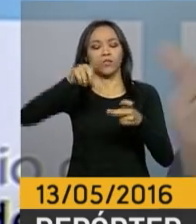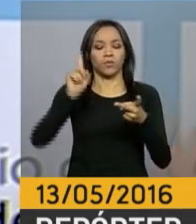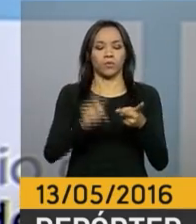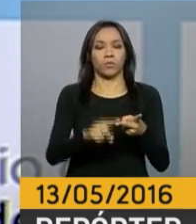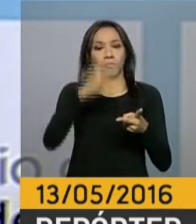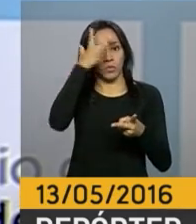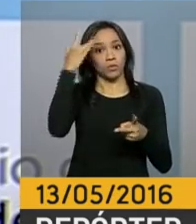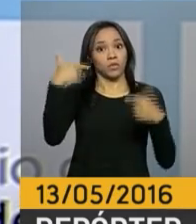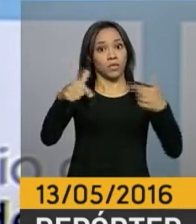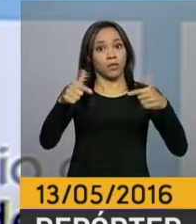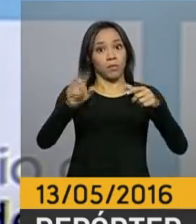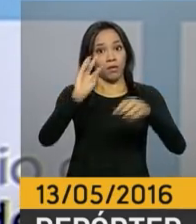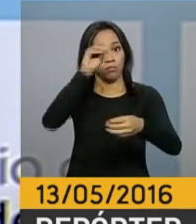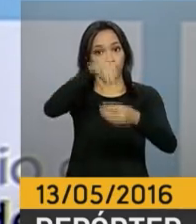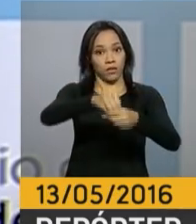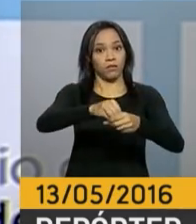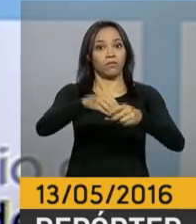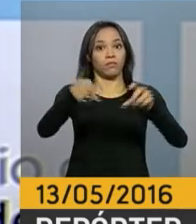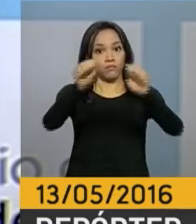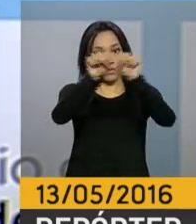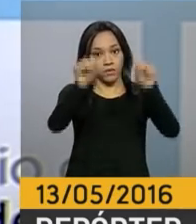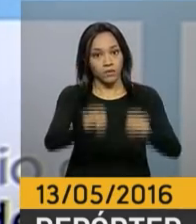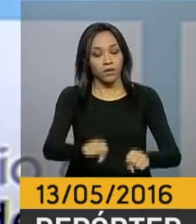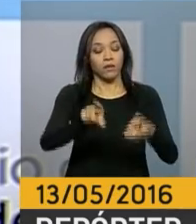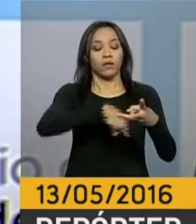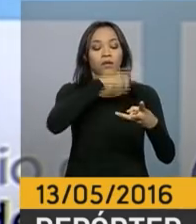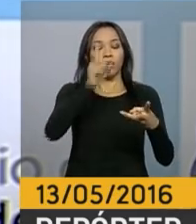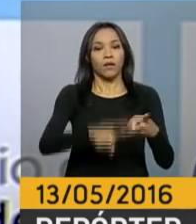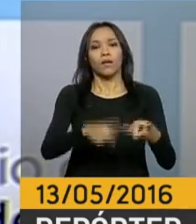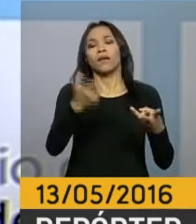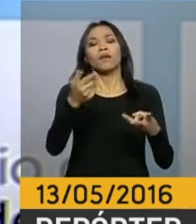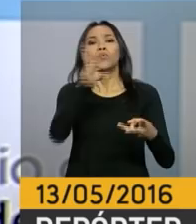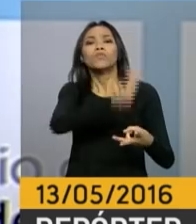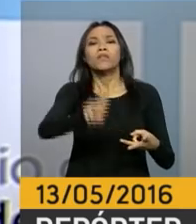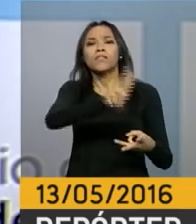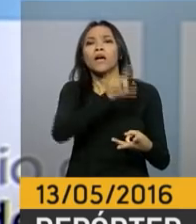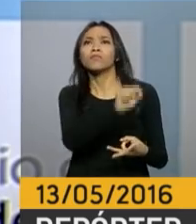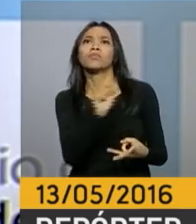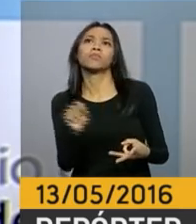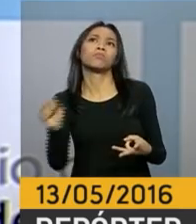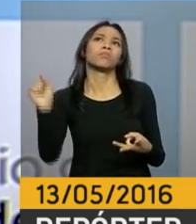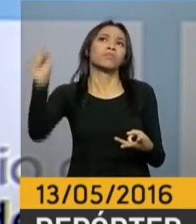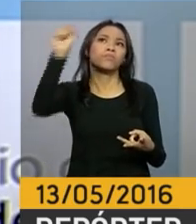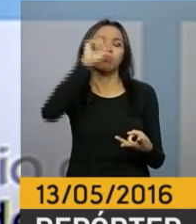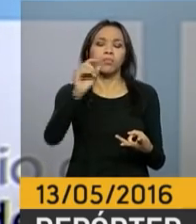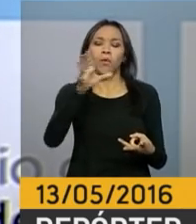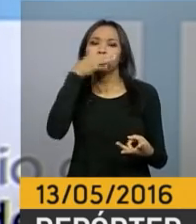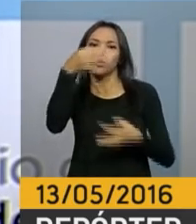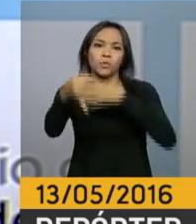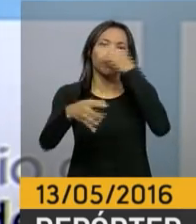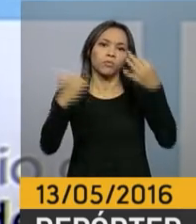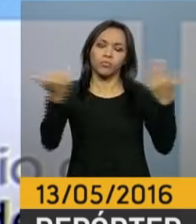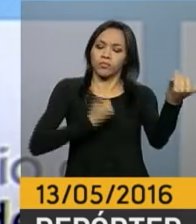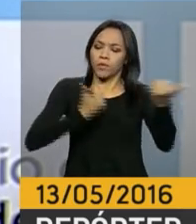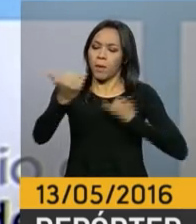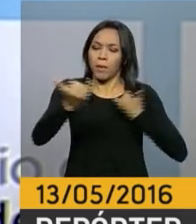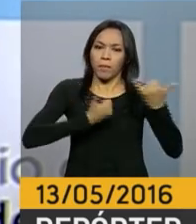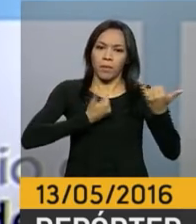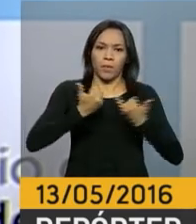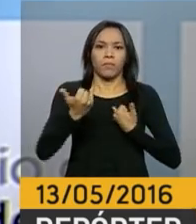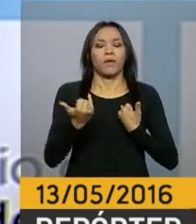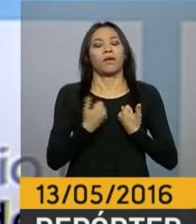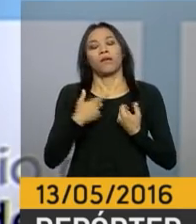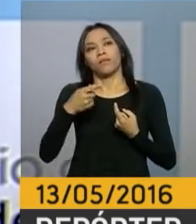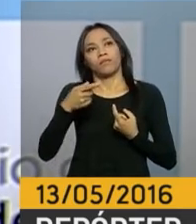A academia as áreas especializadas né podemos num bom diálogo com as áreas especializadas a